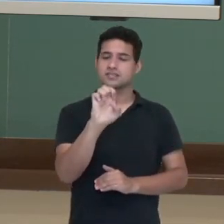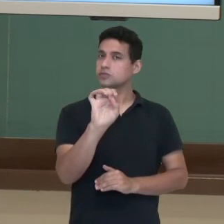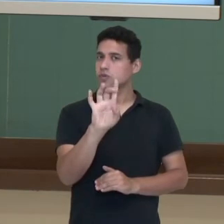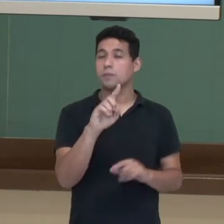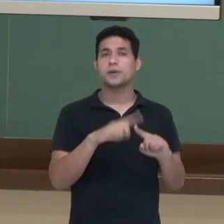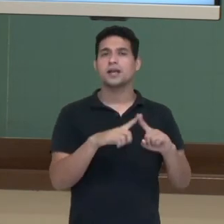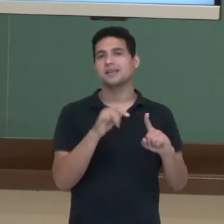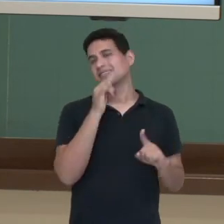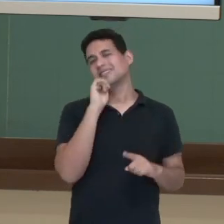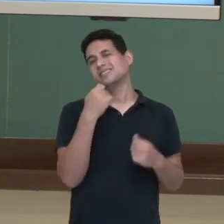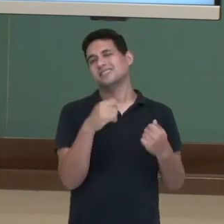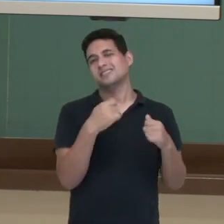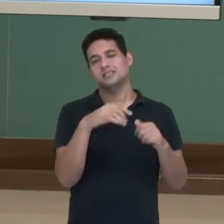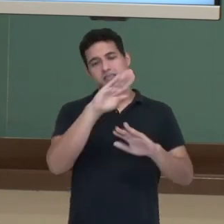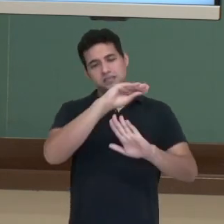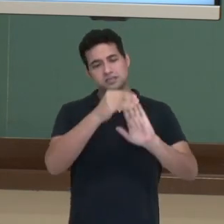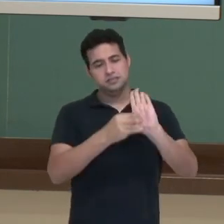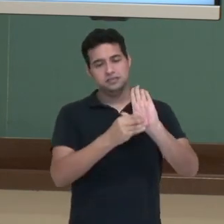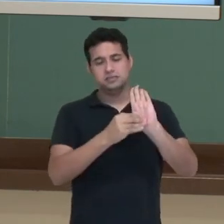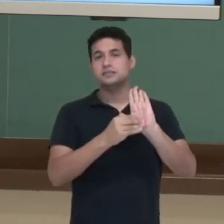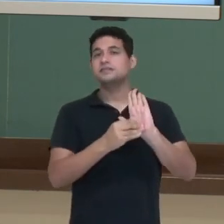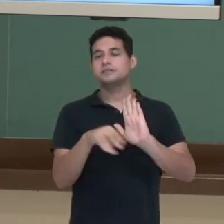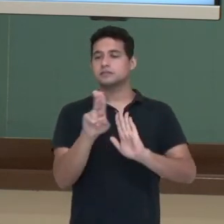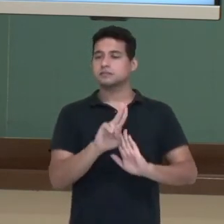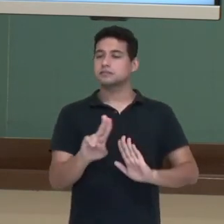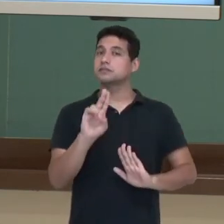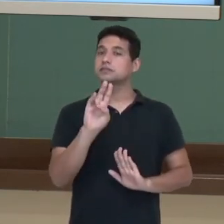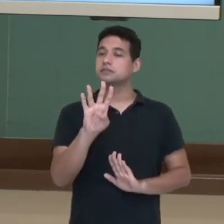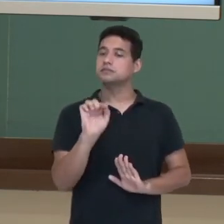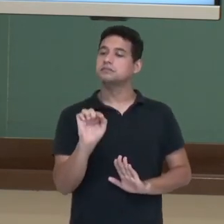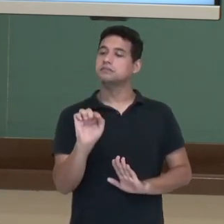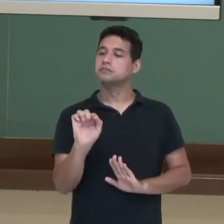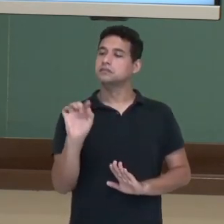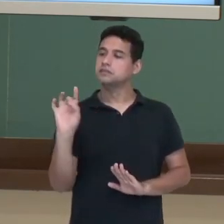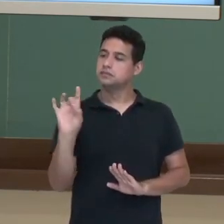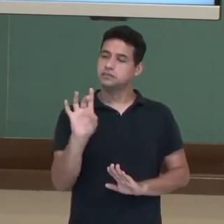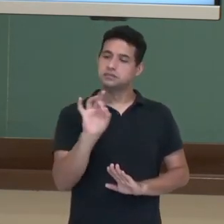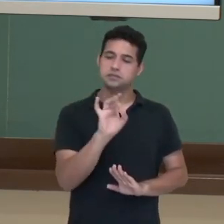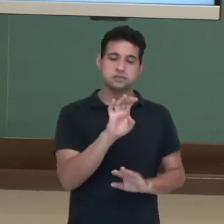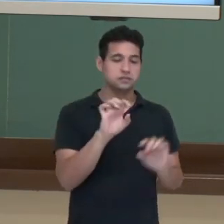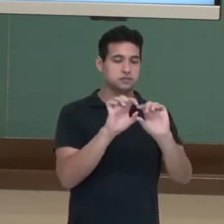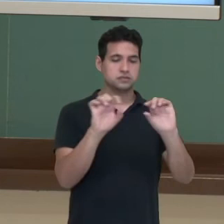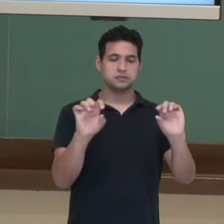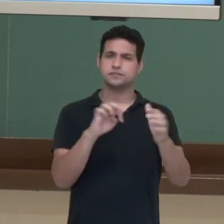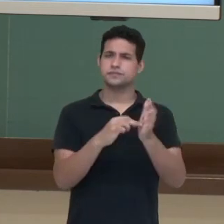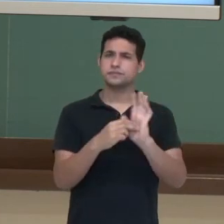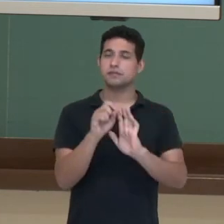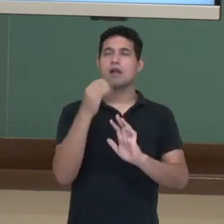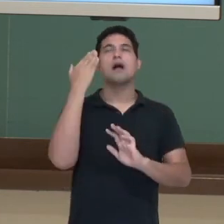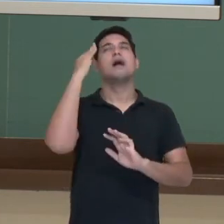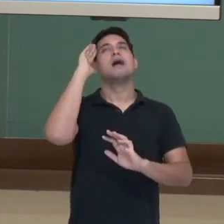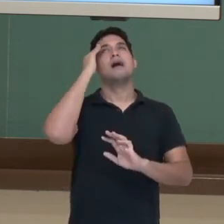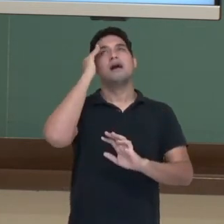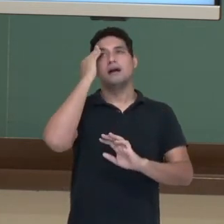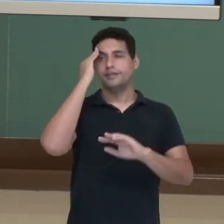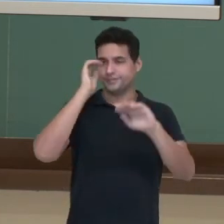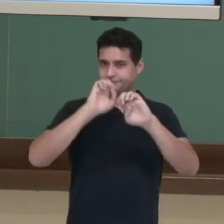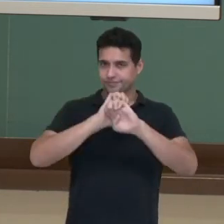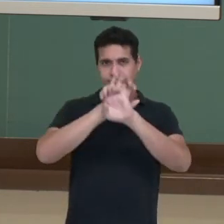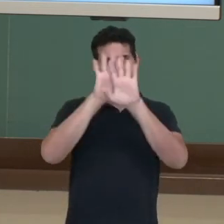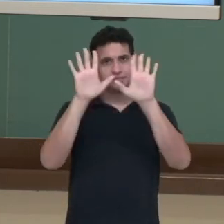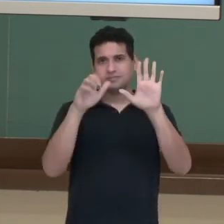eu posso não colocar as conjunções e colocar um ponto em cada frase e elas vão ser compreendidas, elas